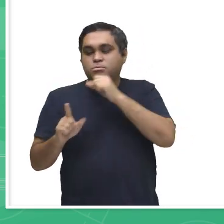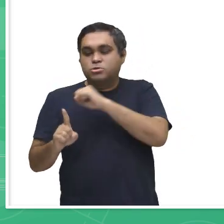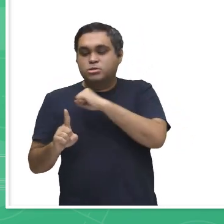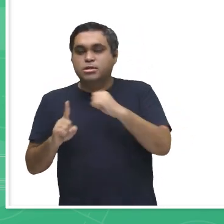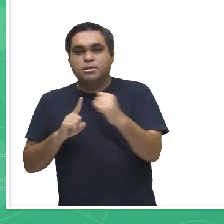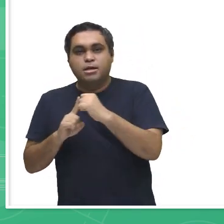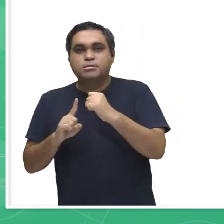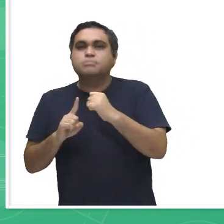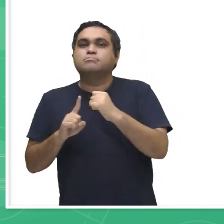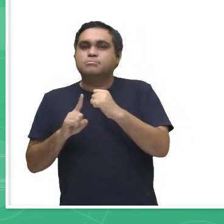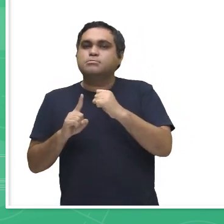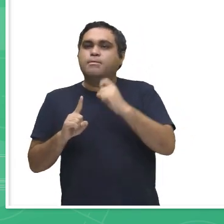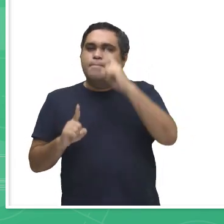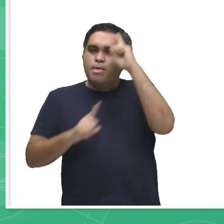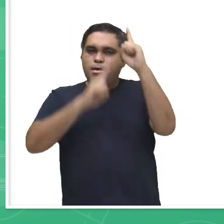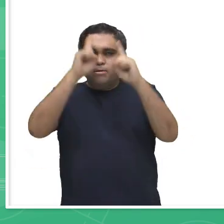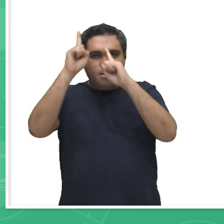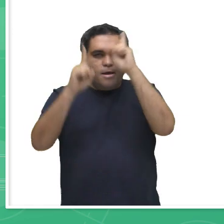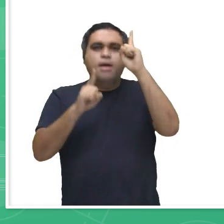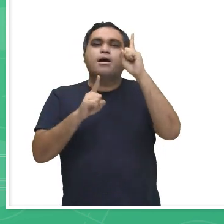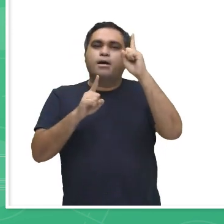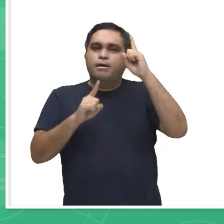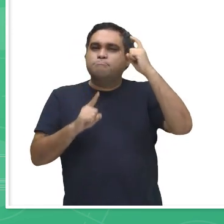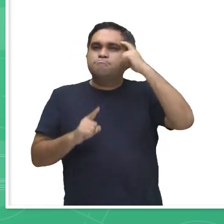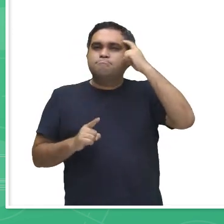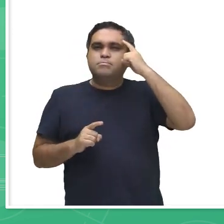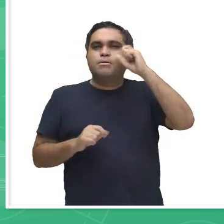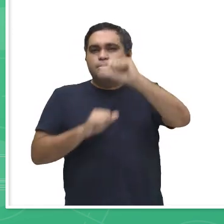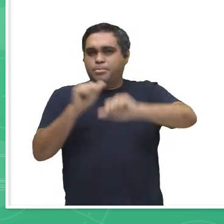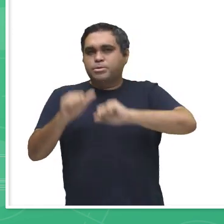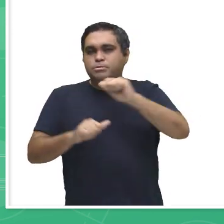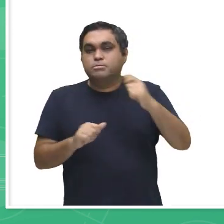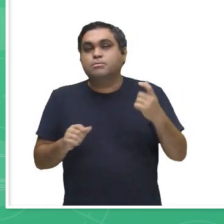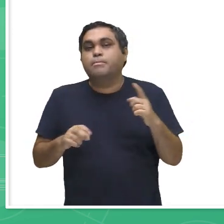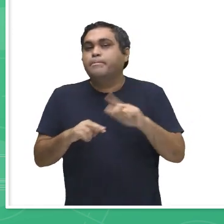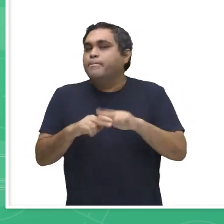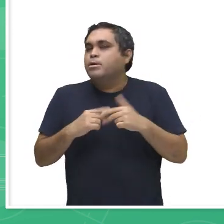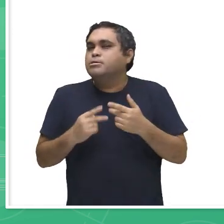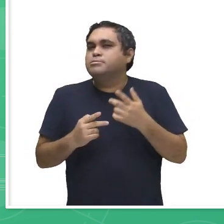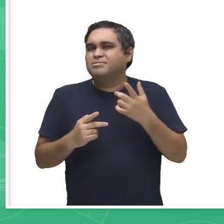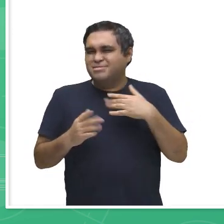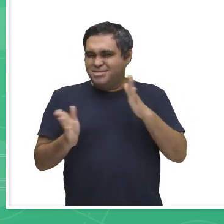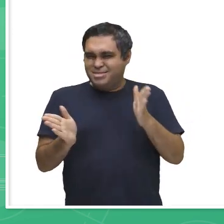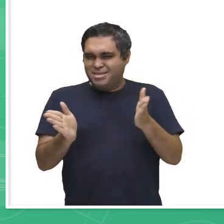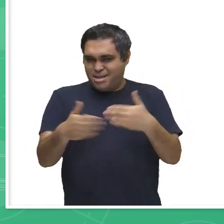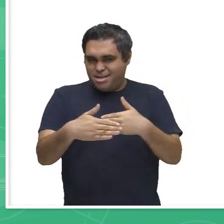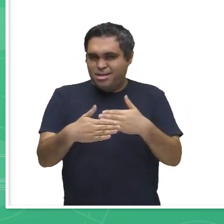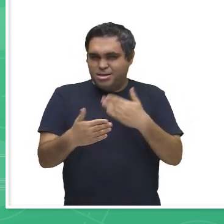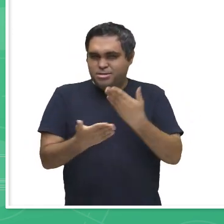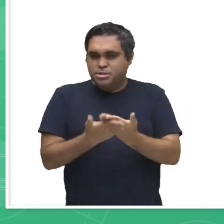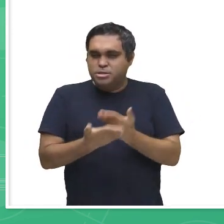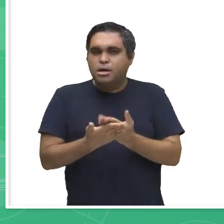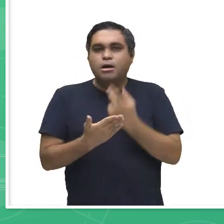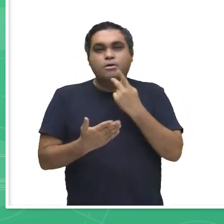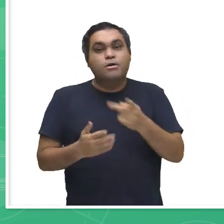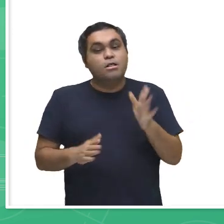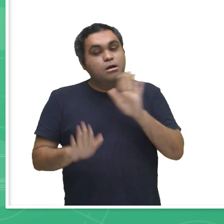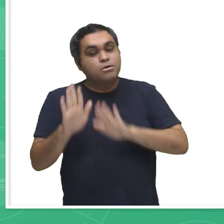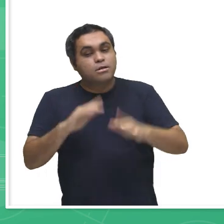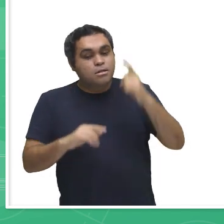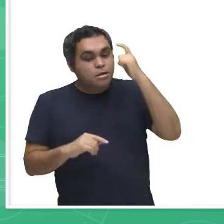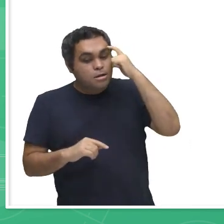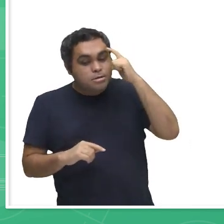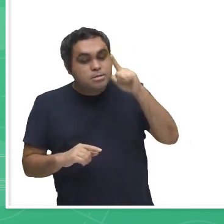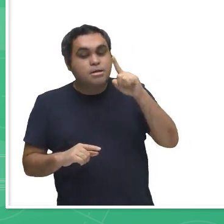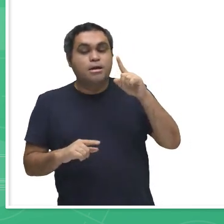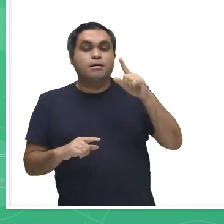daí, né? Vocês sabem disso daí. Por isso que às vezes em sala de aula eu brinco muito com os meus alunos quando eu digo, cuidado com as ideias, porque as ideias transformam e tem